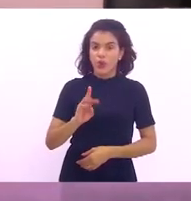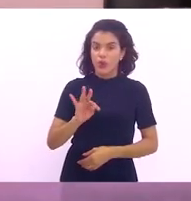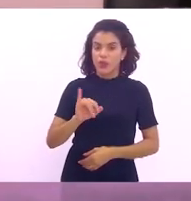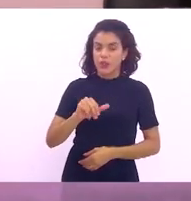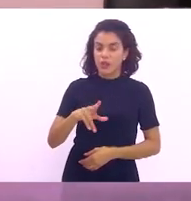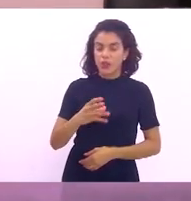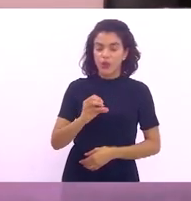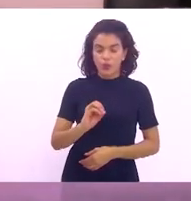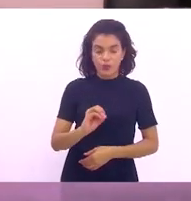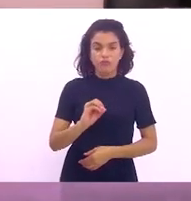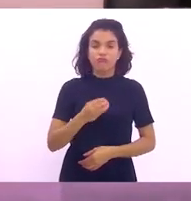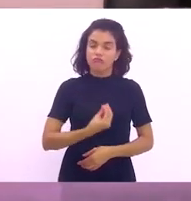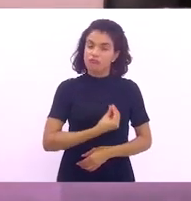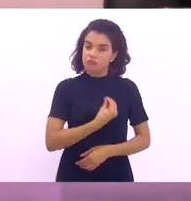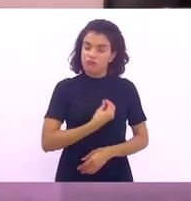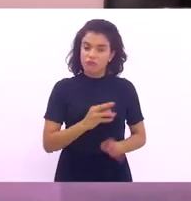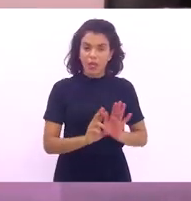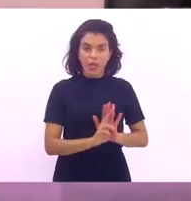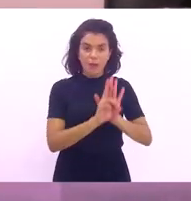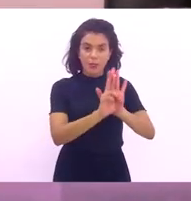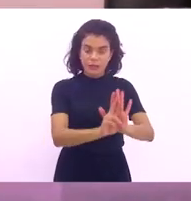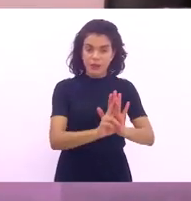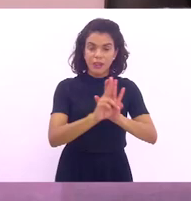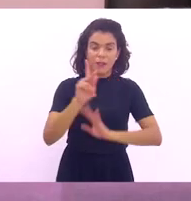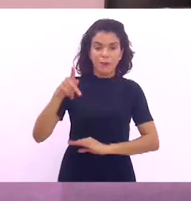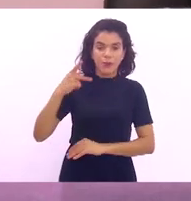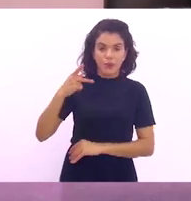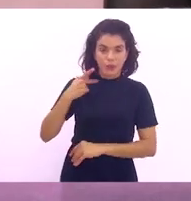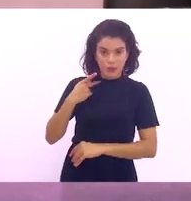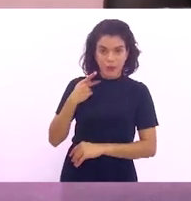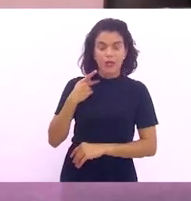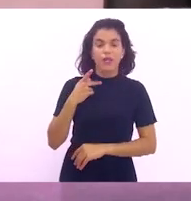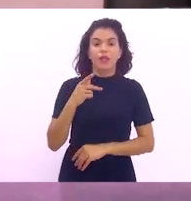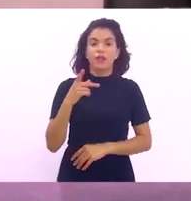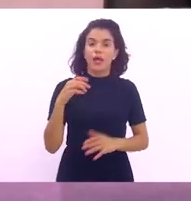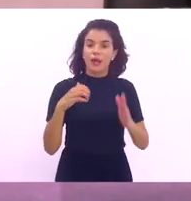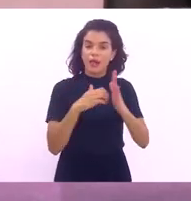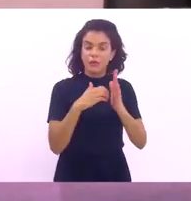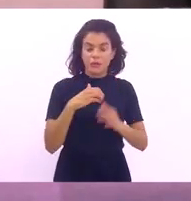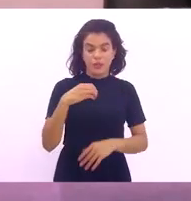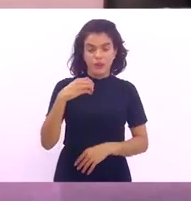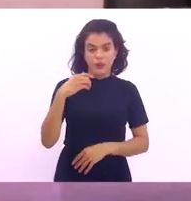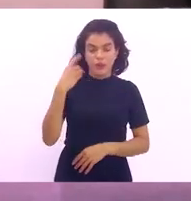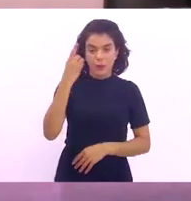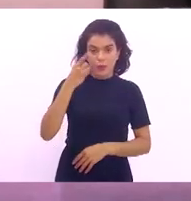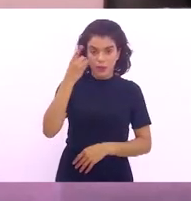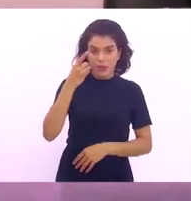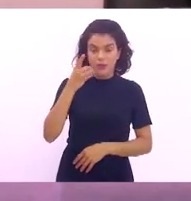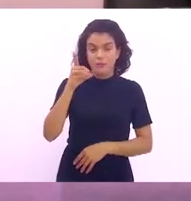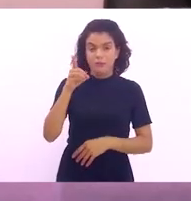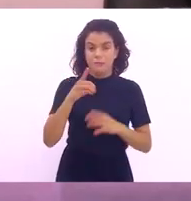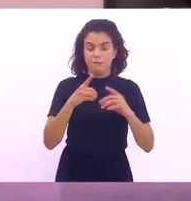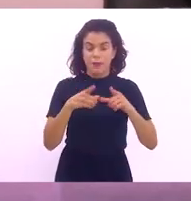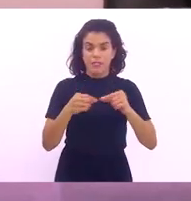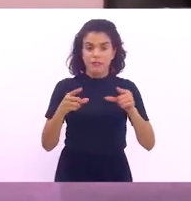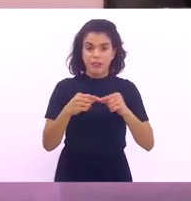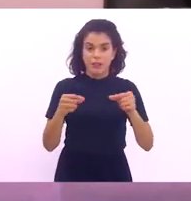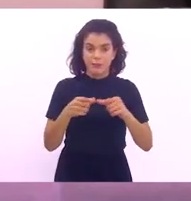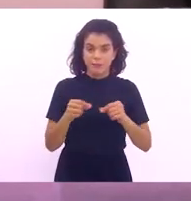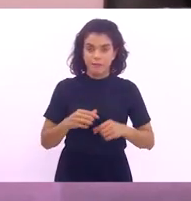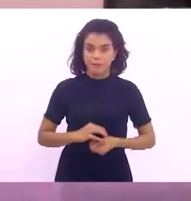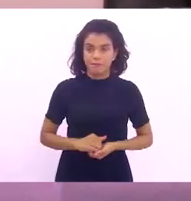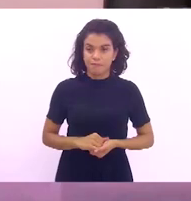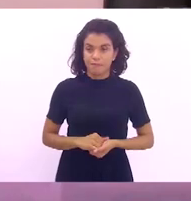representando a Procuradoria da mulher da Câmara dos Deputados em Brasília senhora Rosane Rosana